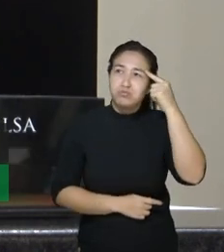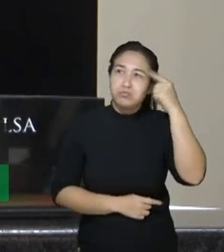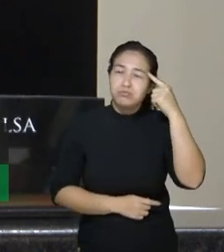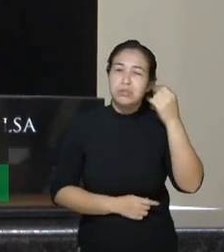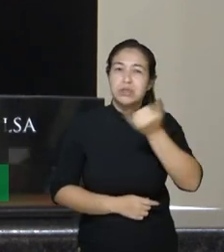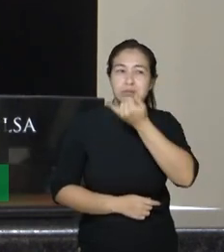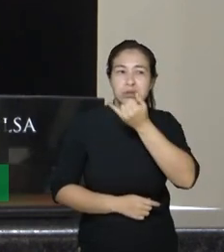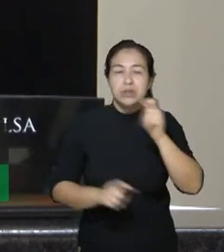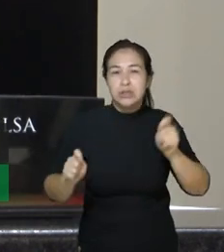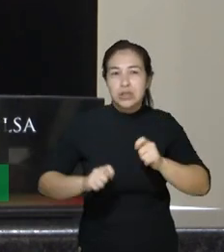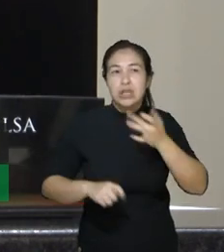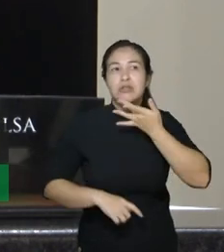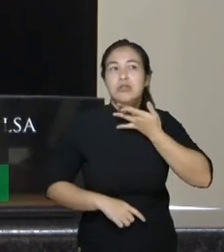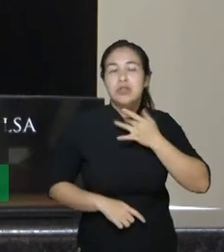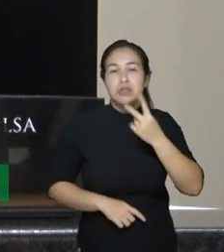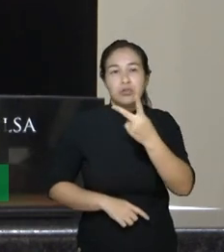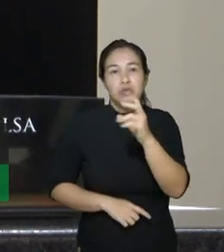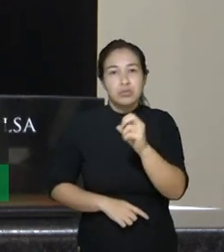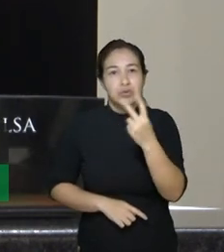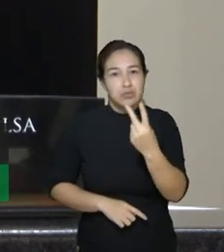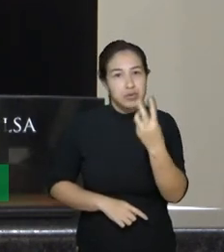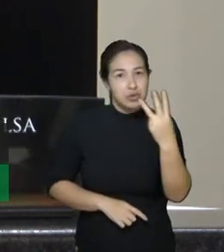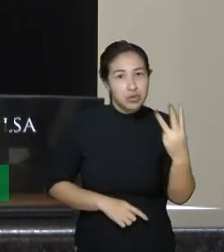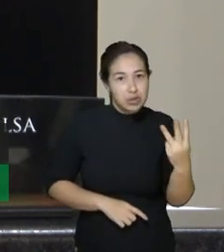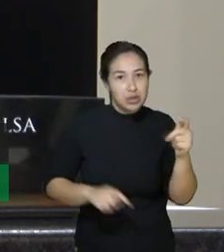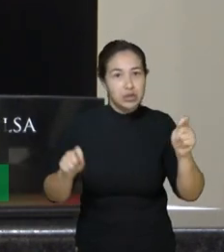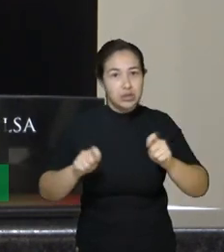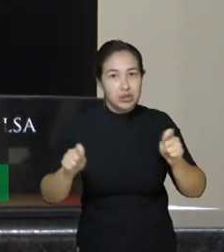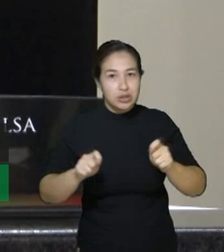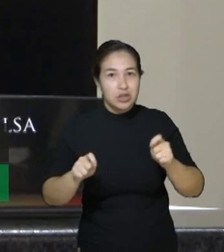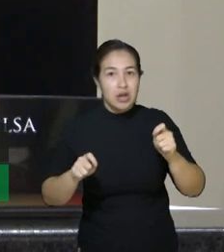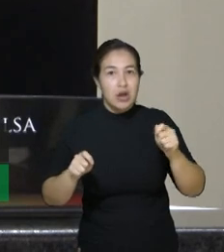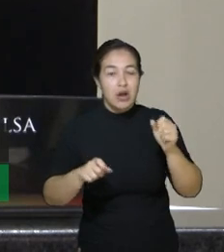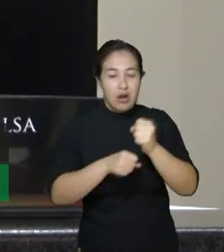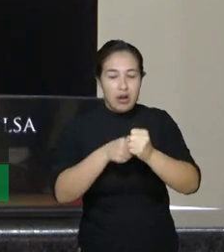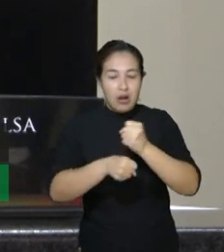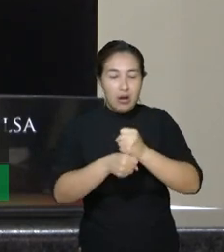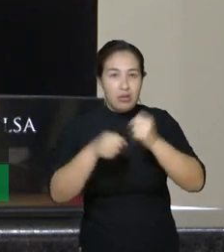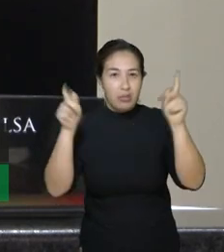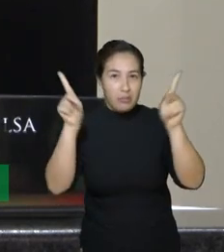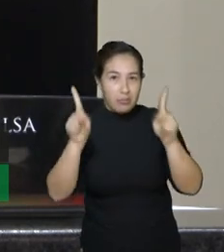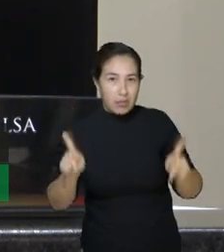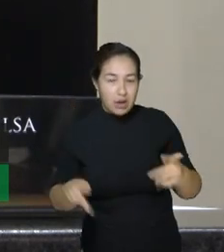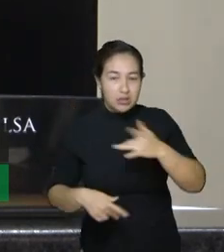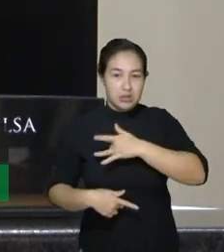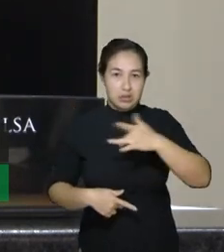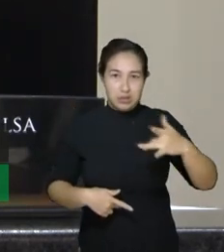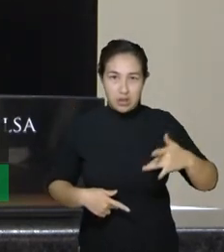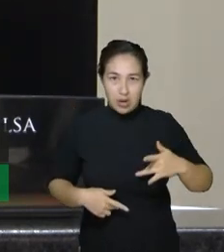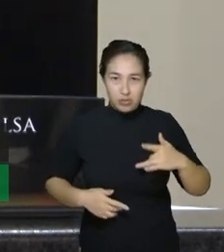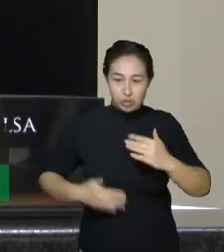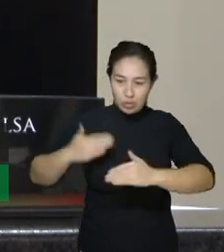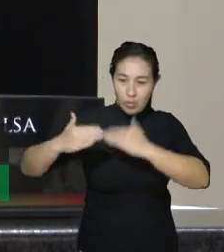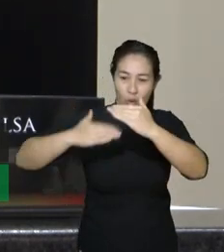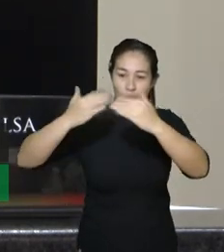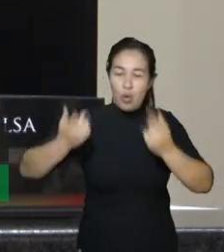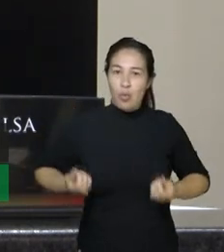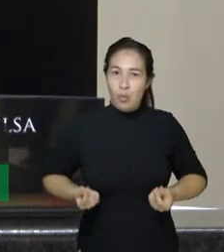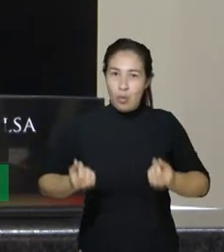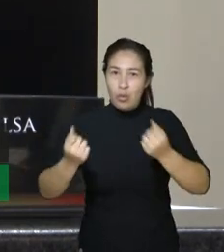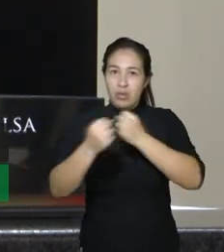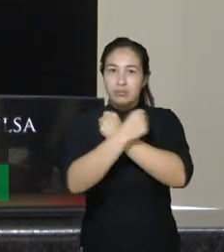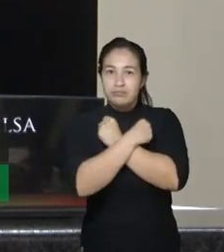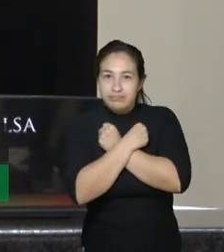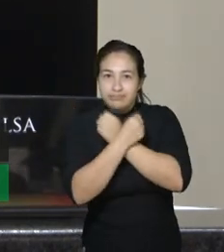que 2023 seja um ano de paz, de saúde e de prosperidade. Um abraço a